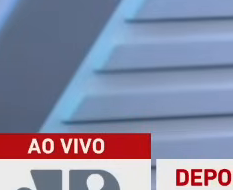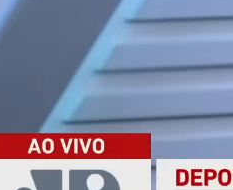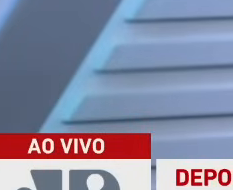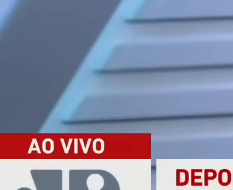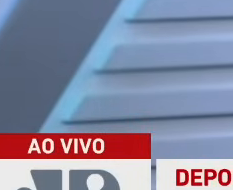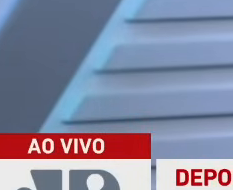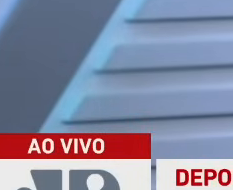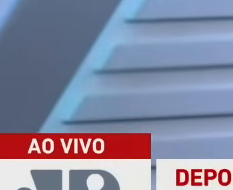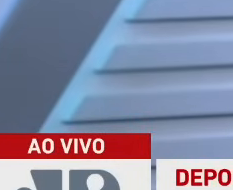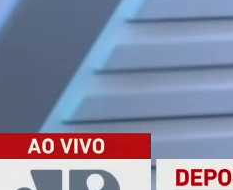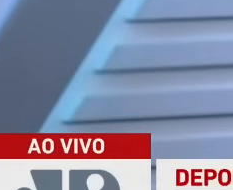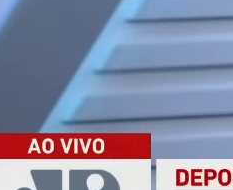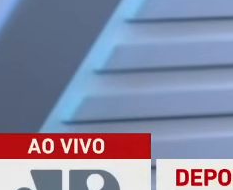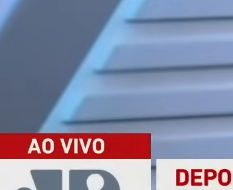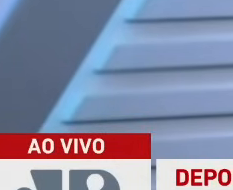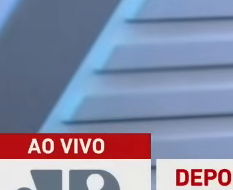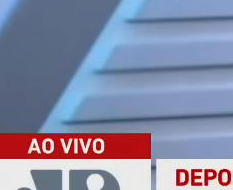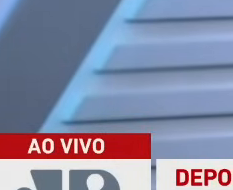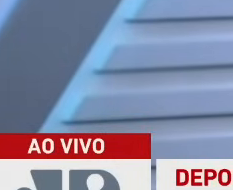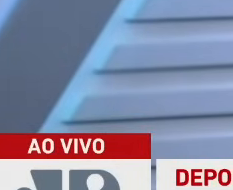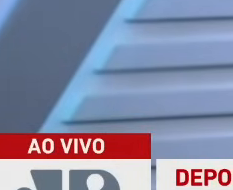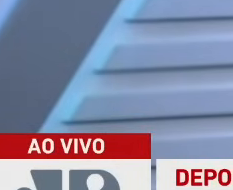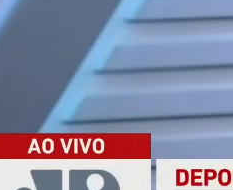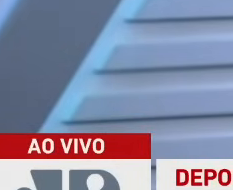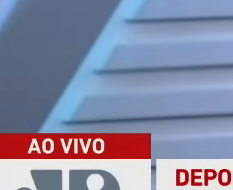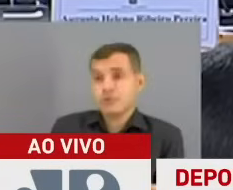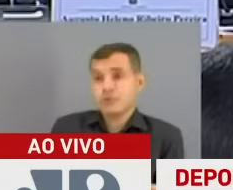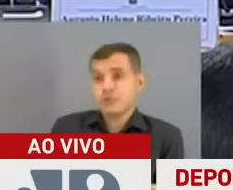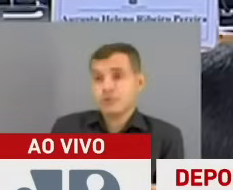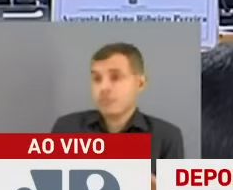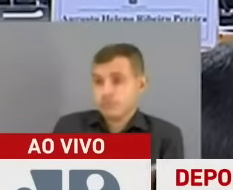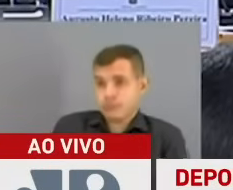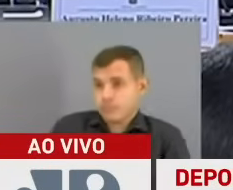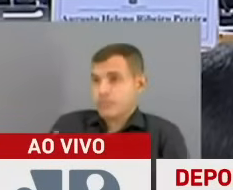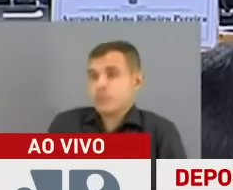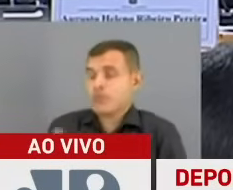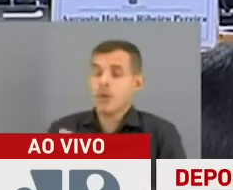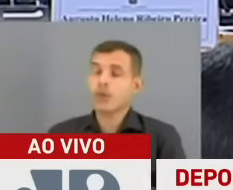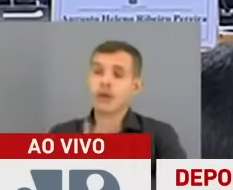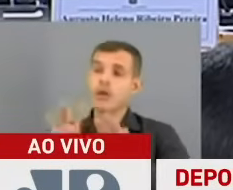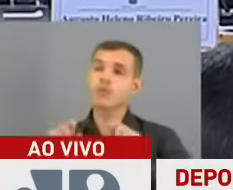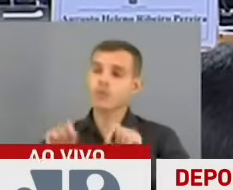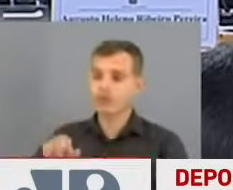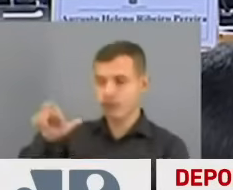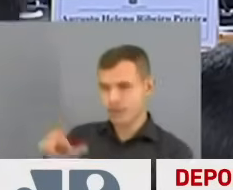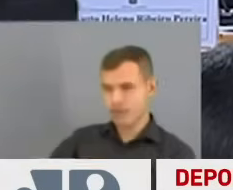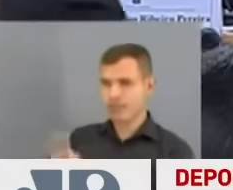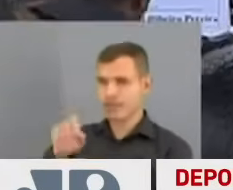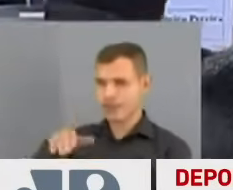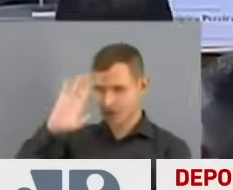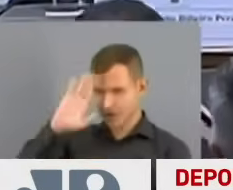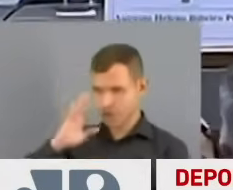levantou dúvidas sobre as denúncias de Mauro Cid. Acompanhe. O tenente-coronel Mauro Cid, ele